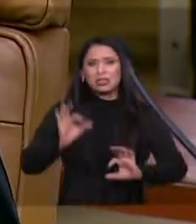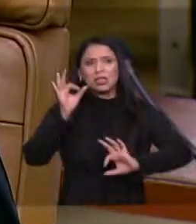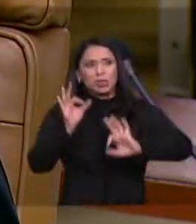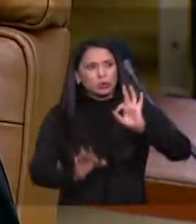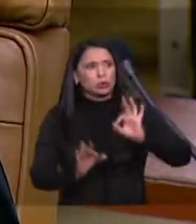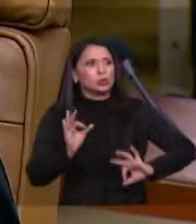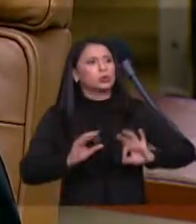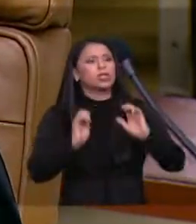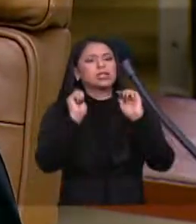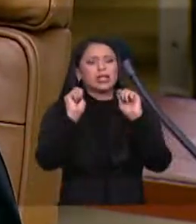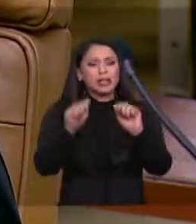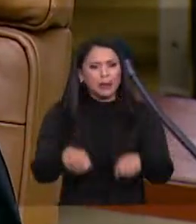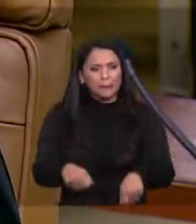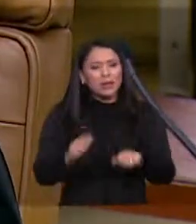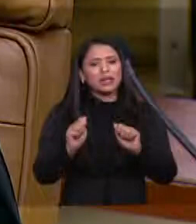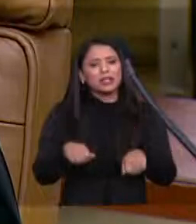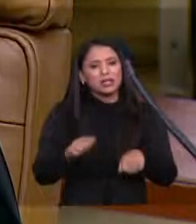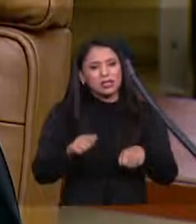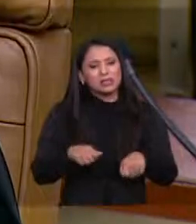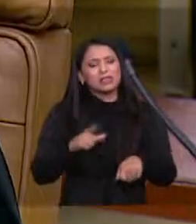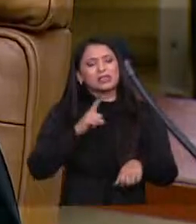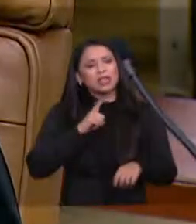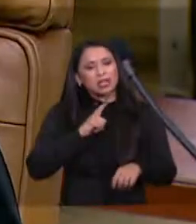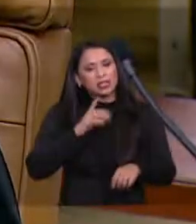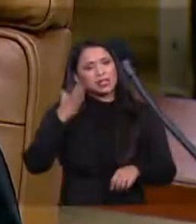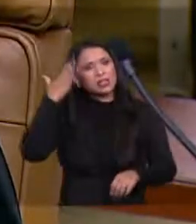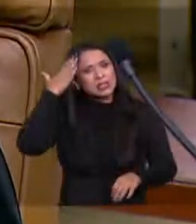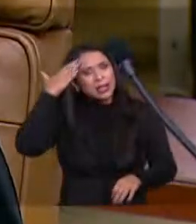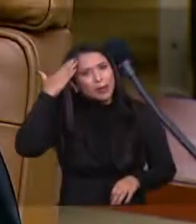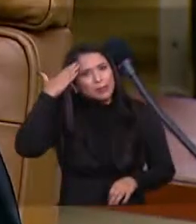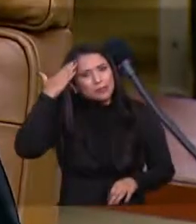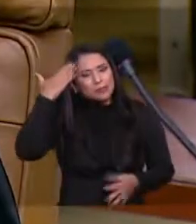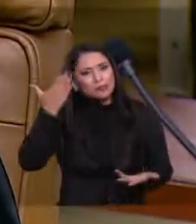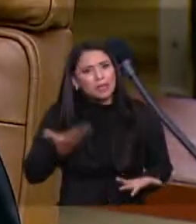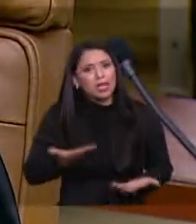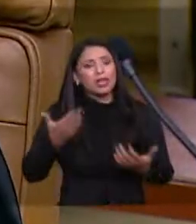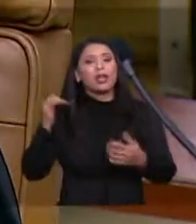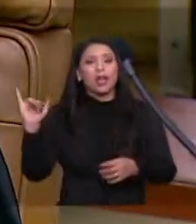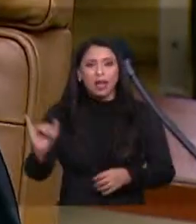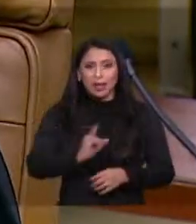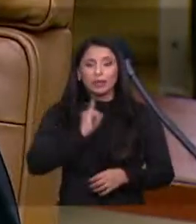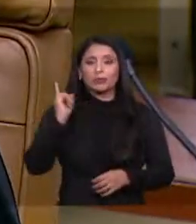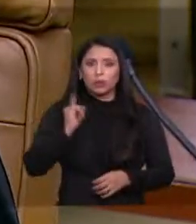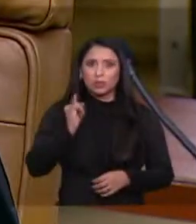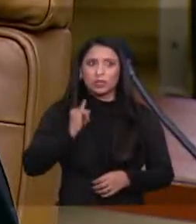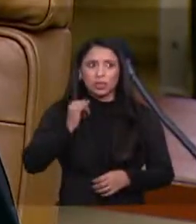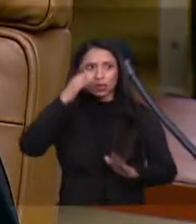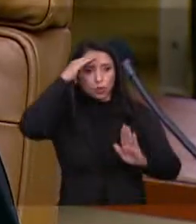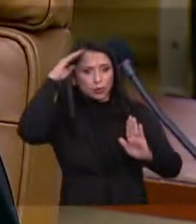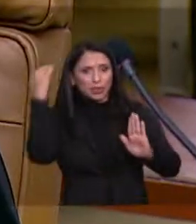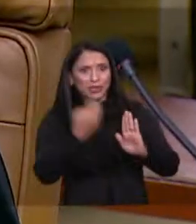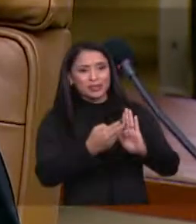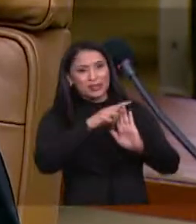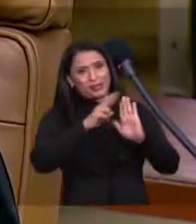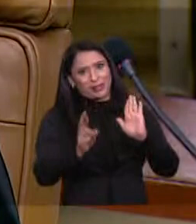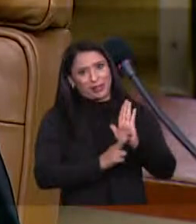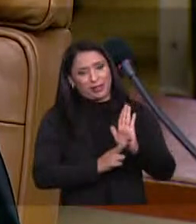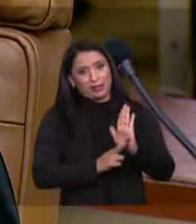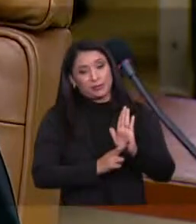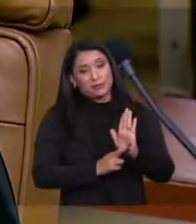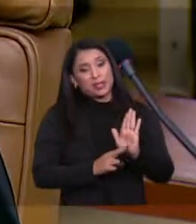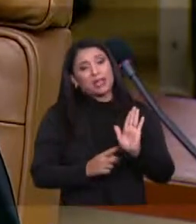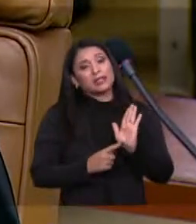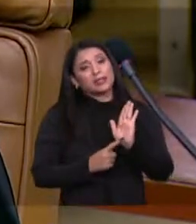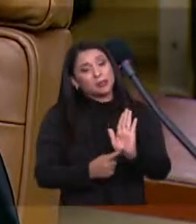têm capacidade acentuada de conhecer e compreender a necessidade de observar também se mostra